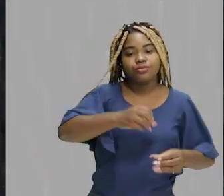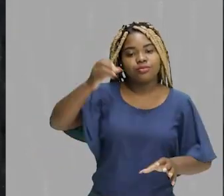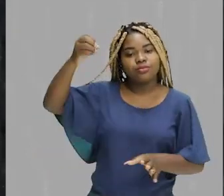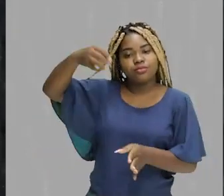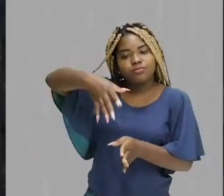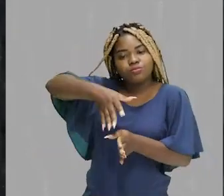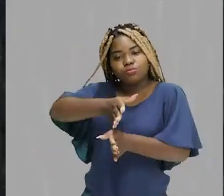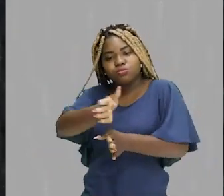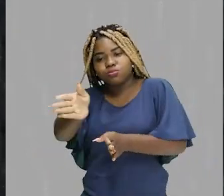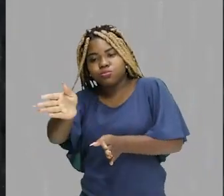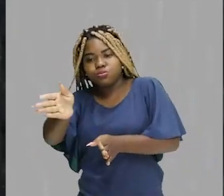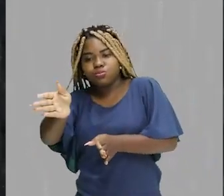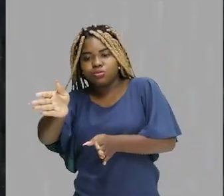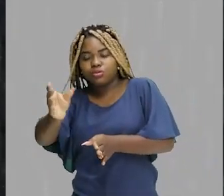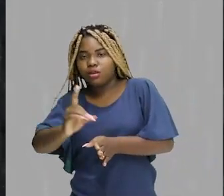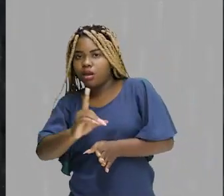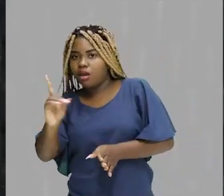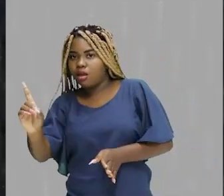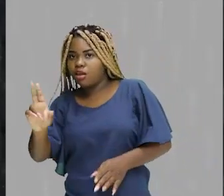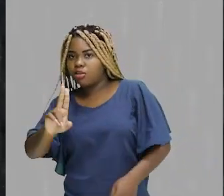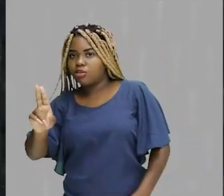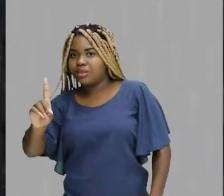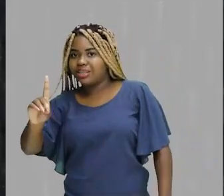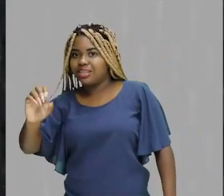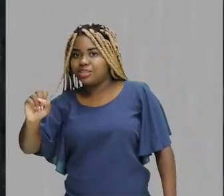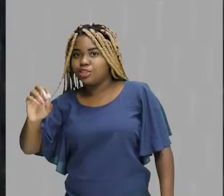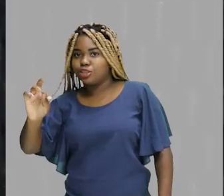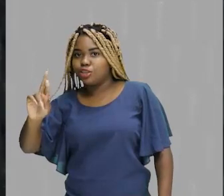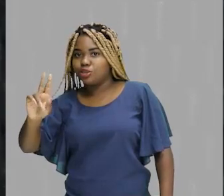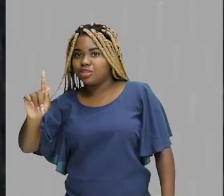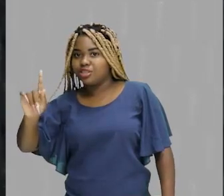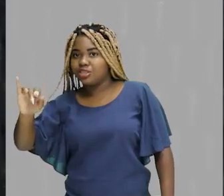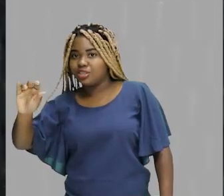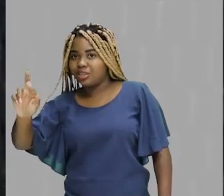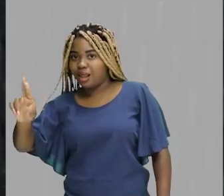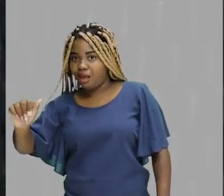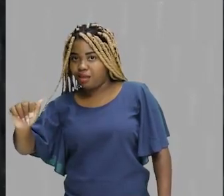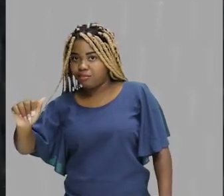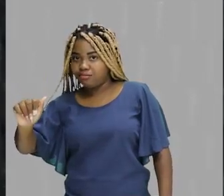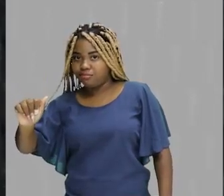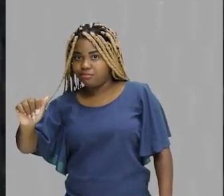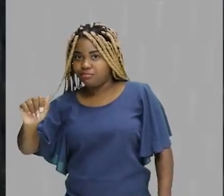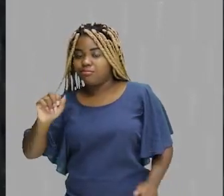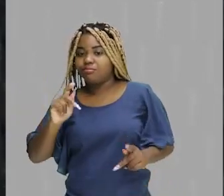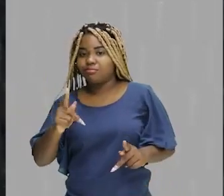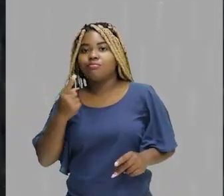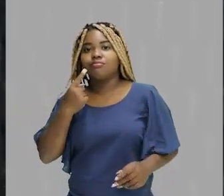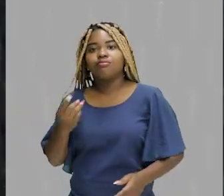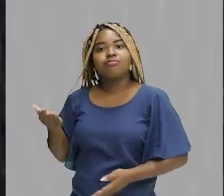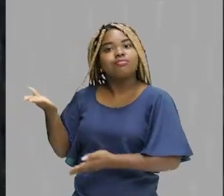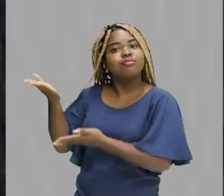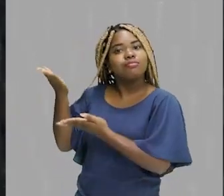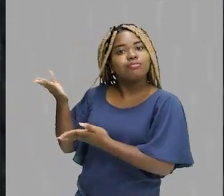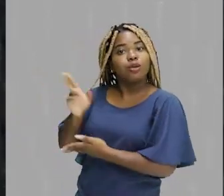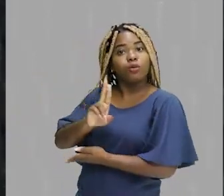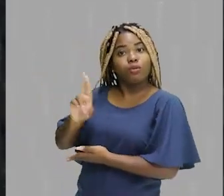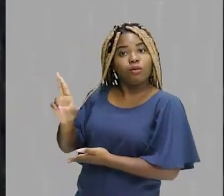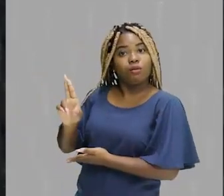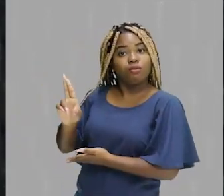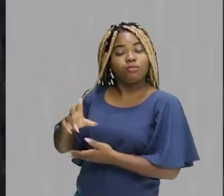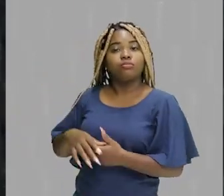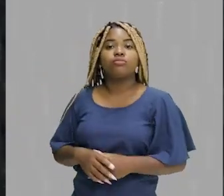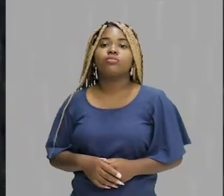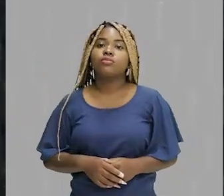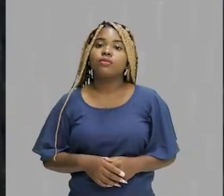para a direita, vou chamar de destrógera. Destrógera. Acompanha aqui na tela, tem um nomezinho, tá bom?